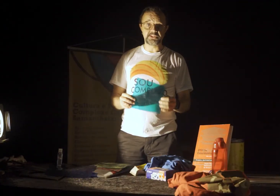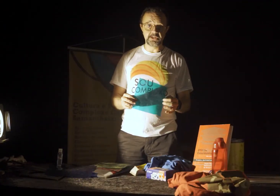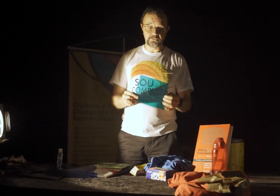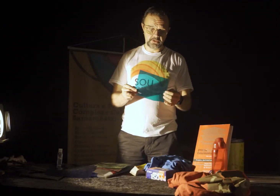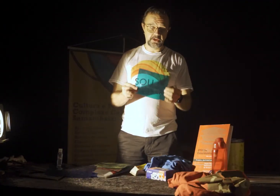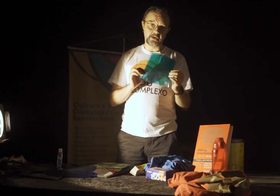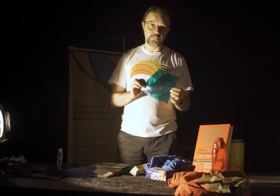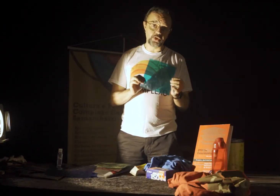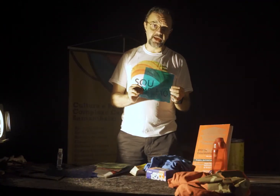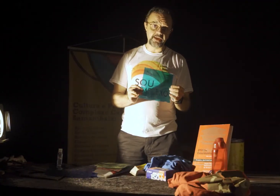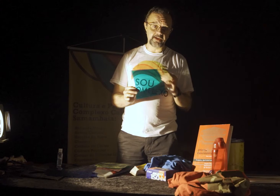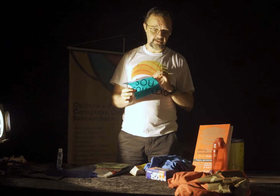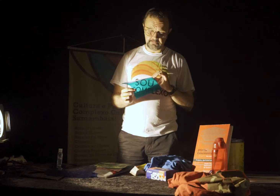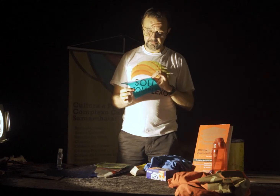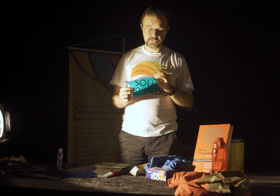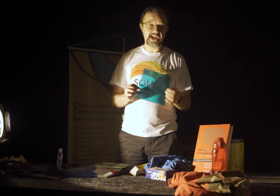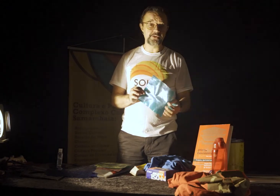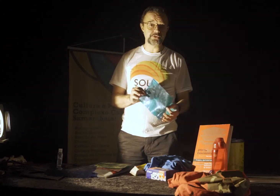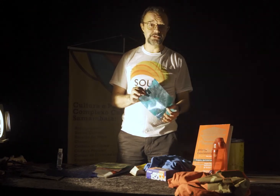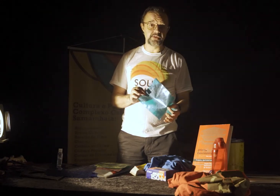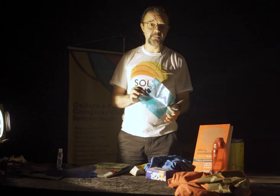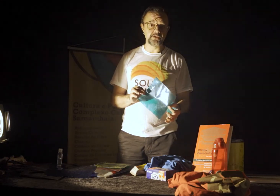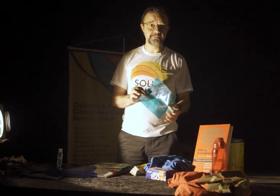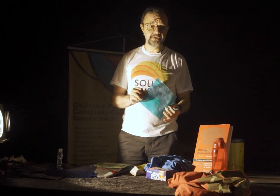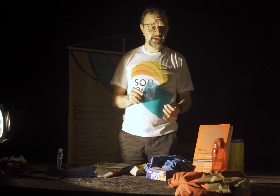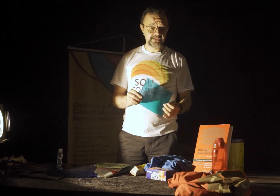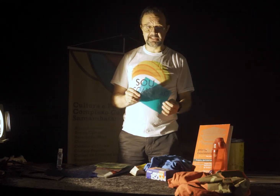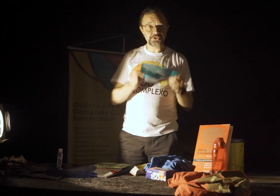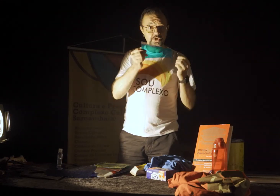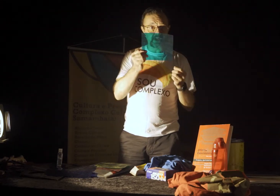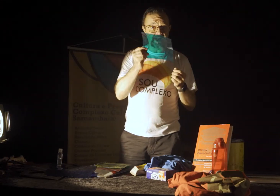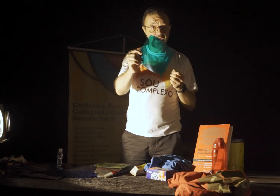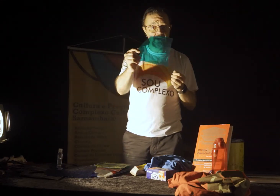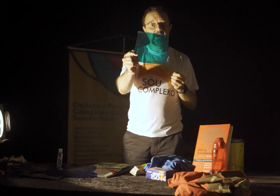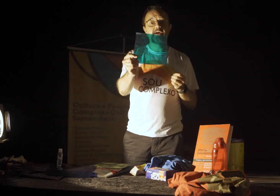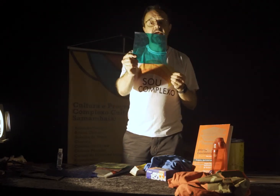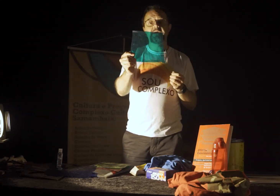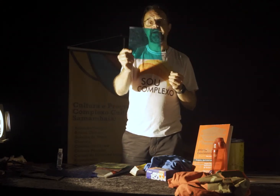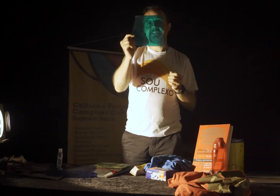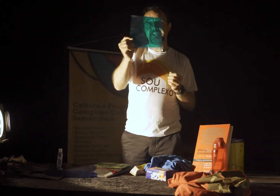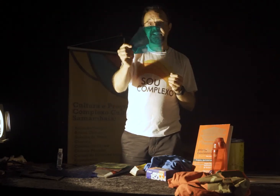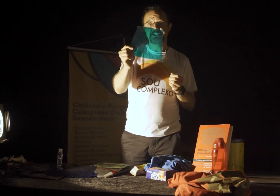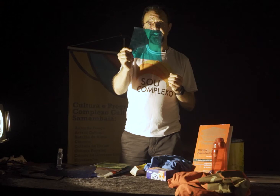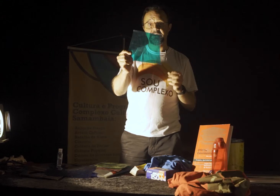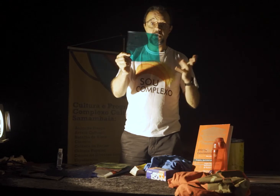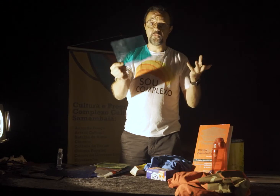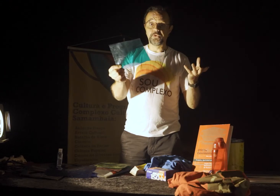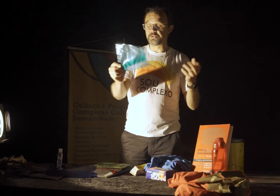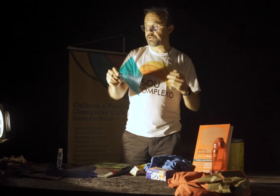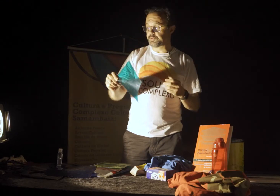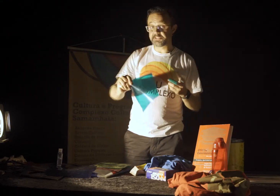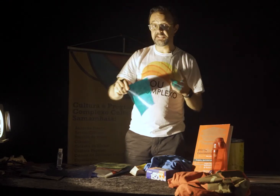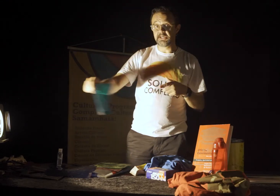que o ciano ele bloqueia os raios de luz vermelho. Que se a gente colocar a gelatina ou